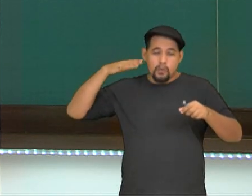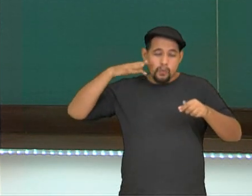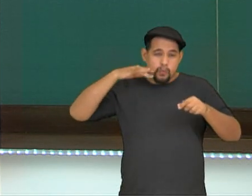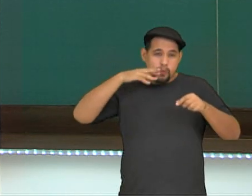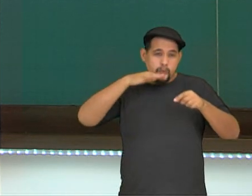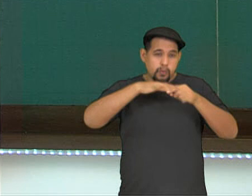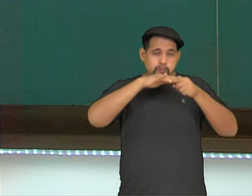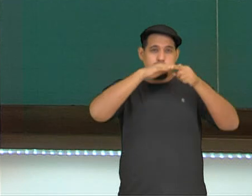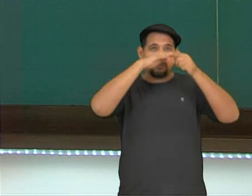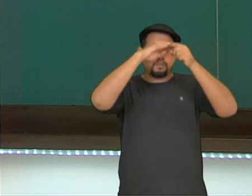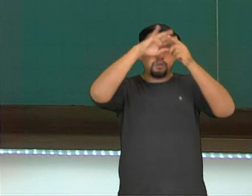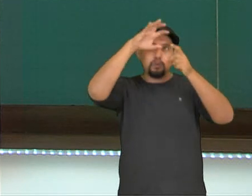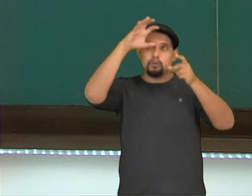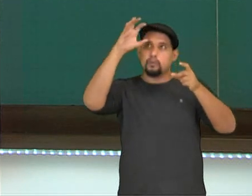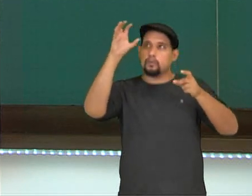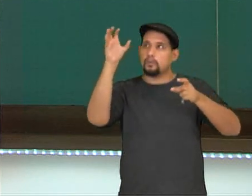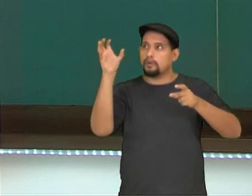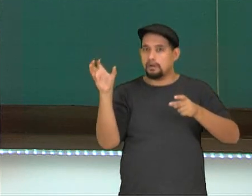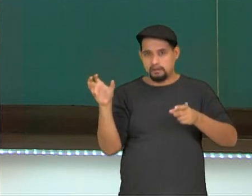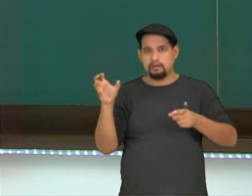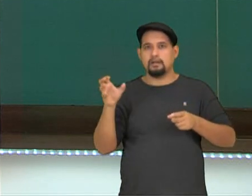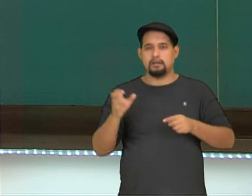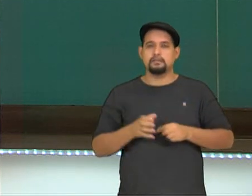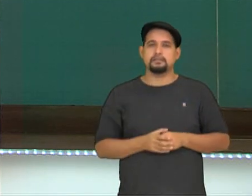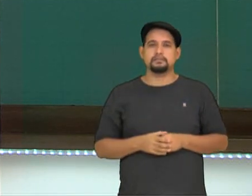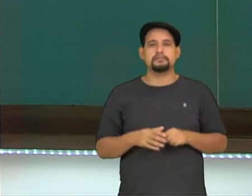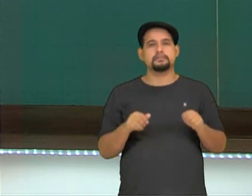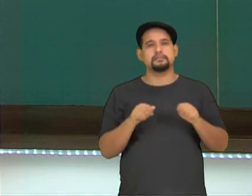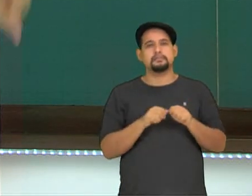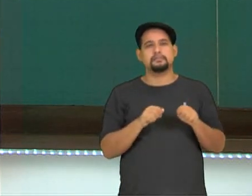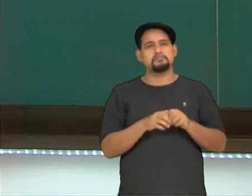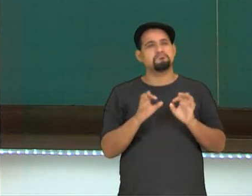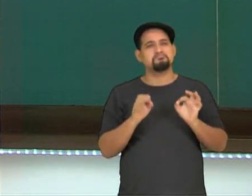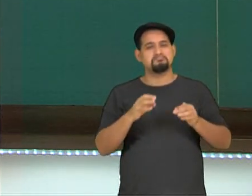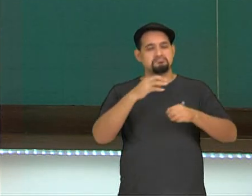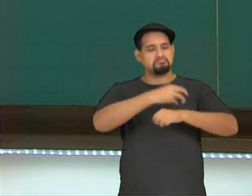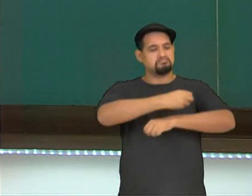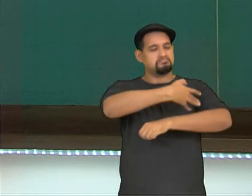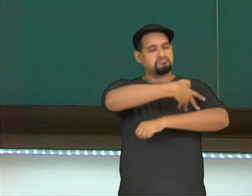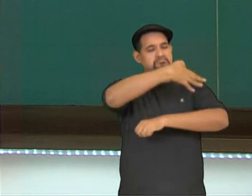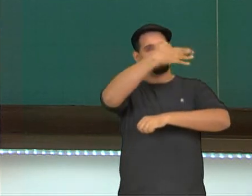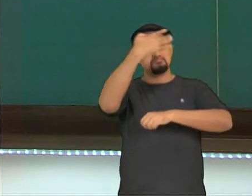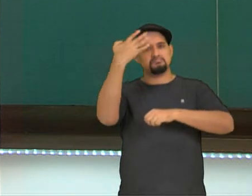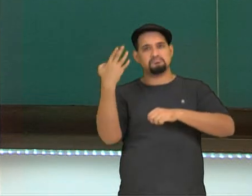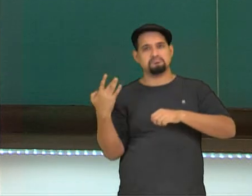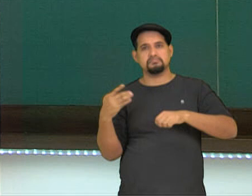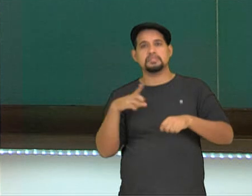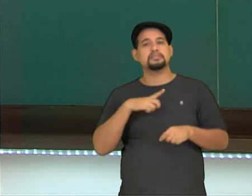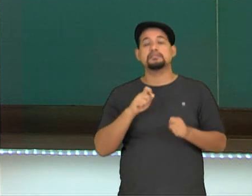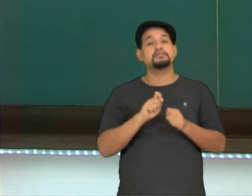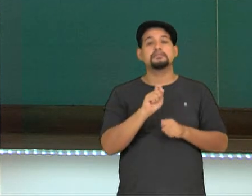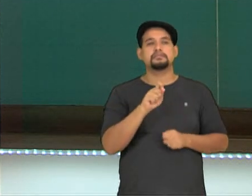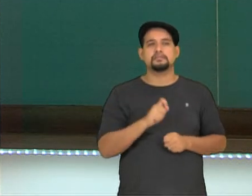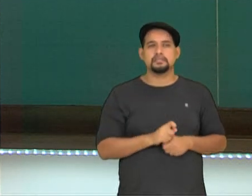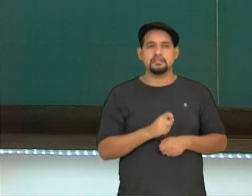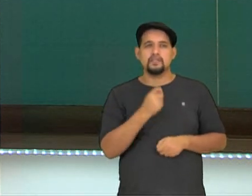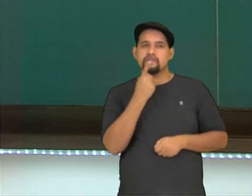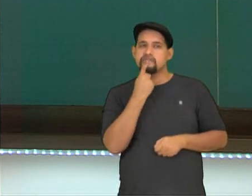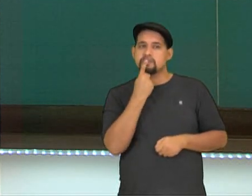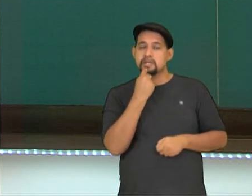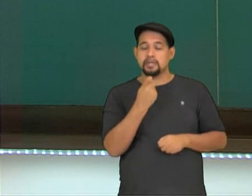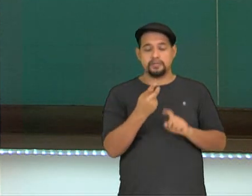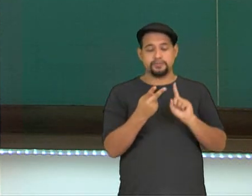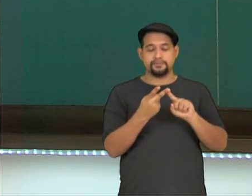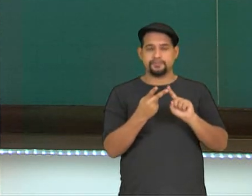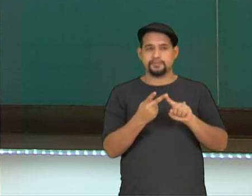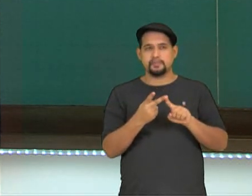nesse vapor de chuva, ele vai fazer essa reflexão e vai proporcionar exatamente o arco-íris. E dentro dos arco-íris, o que nós temos aqui? Vermelho é cor primária,